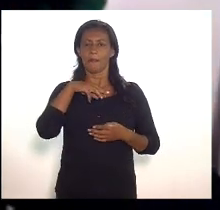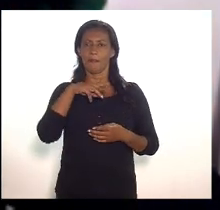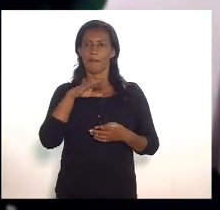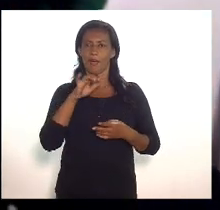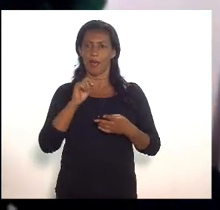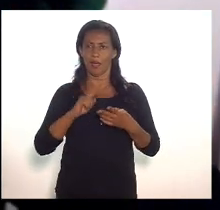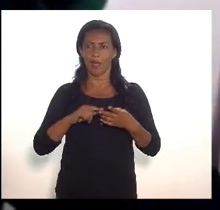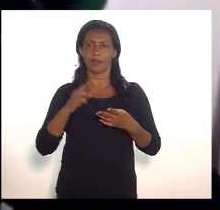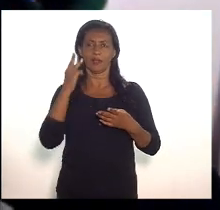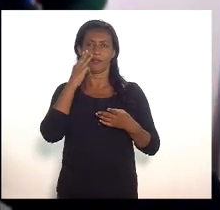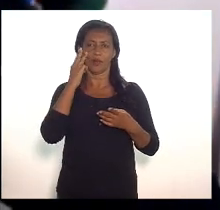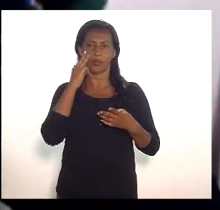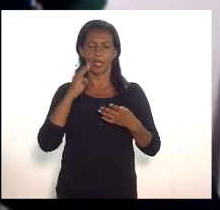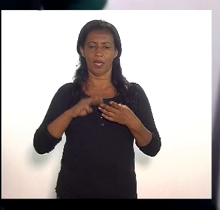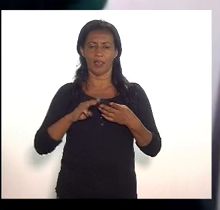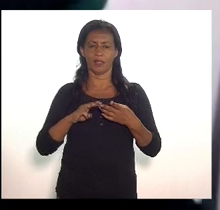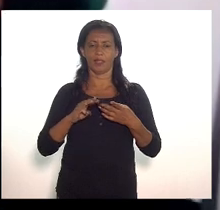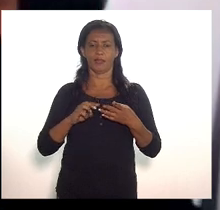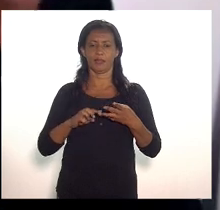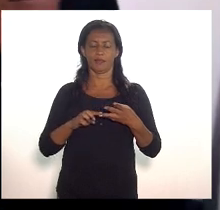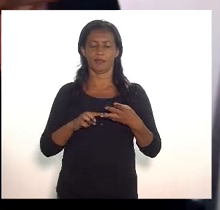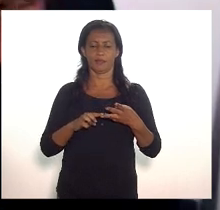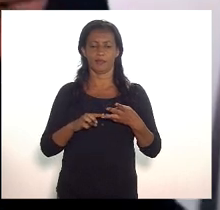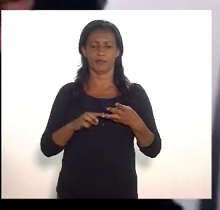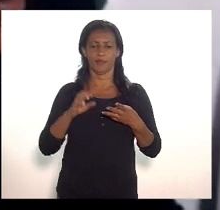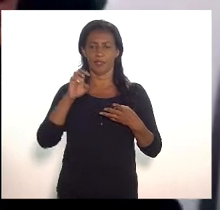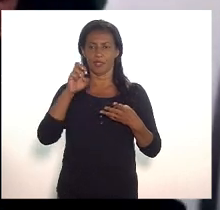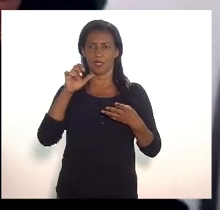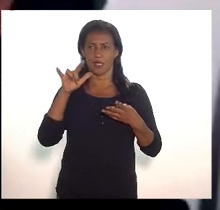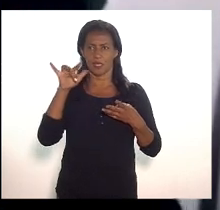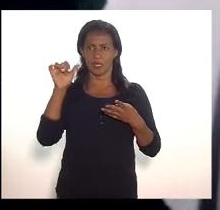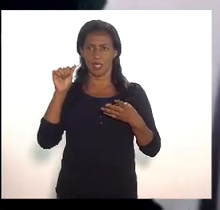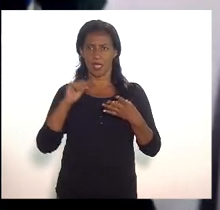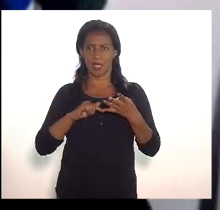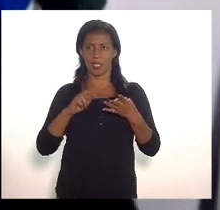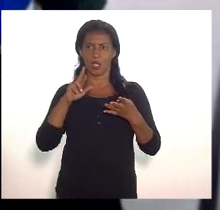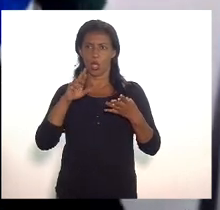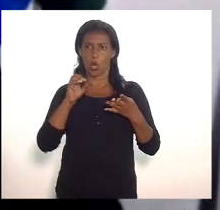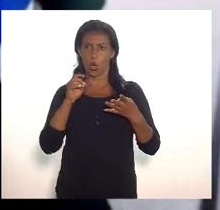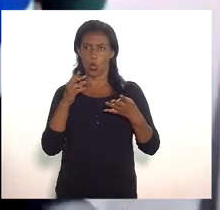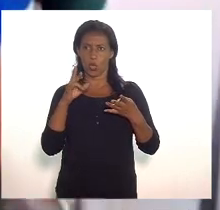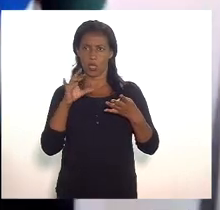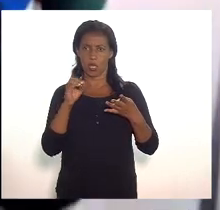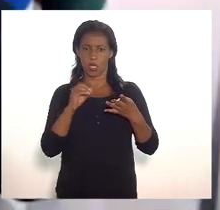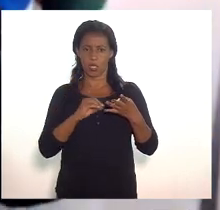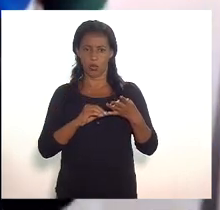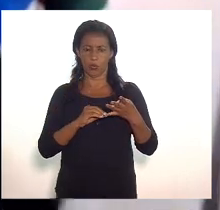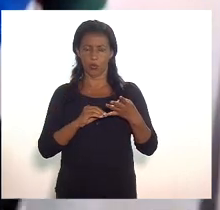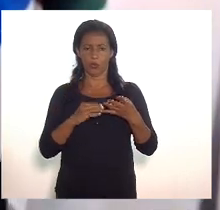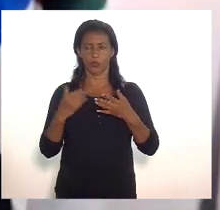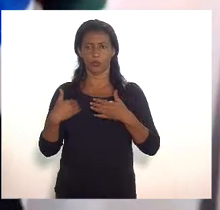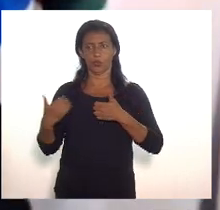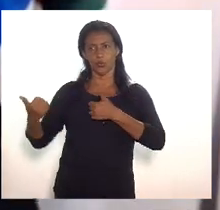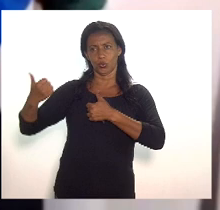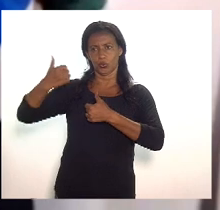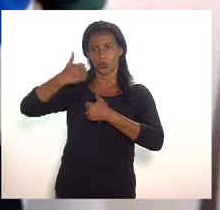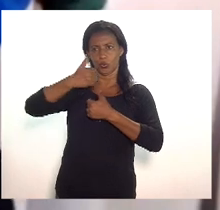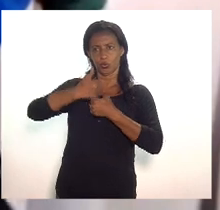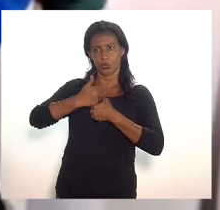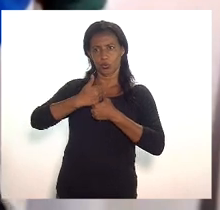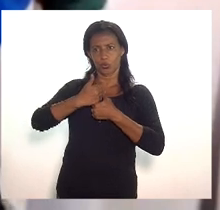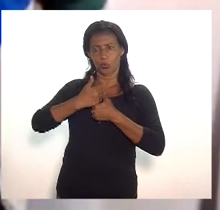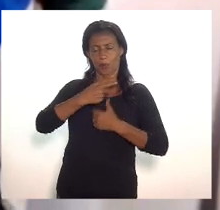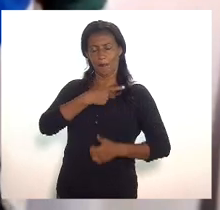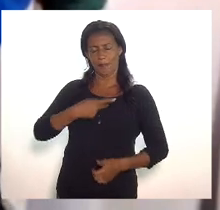Rocha, Valdec Carneiro, Célia Jordão e Rodrigo Amorim. Passo a presidência à deputada Marta